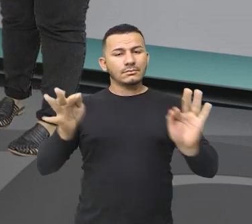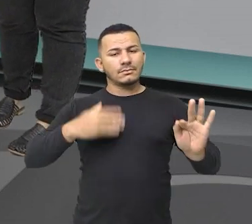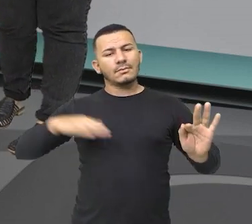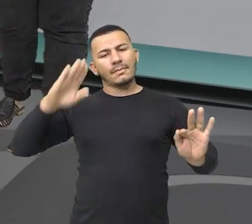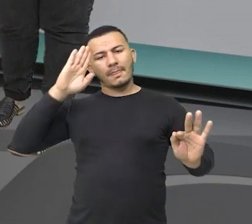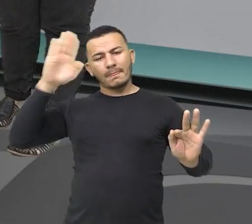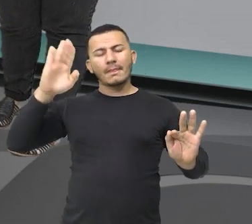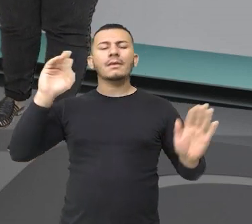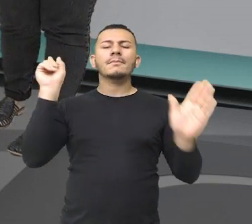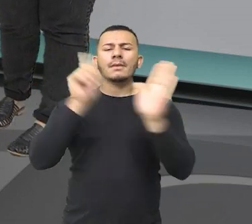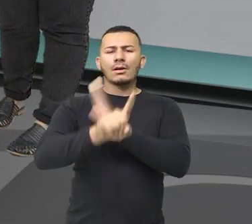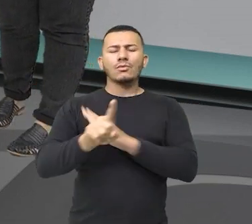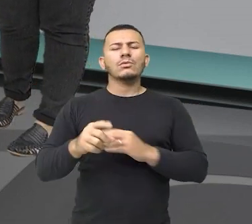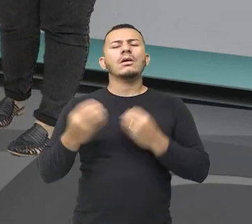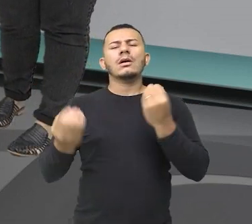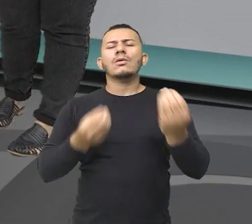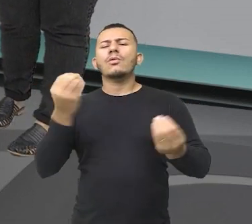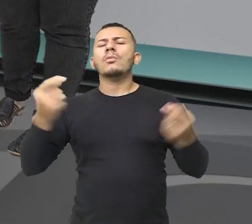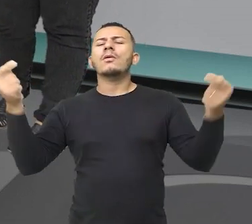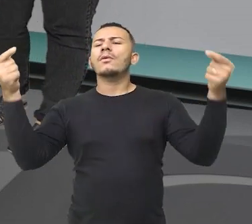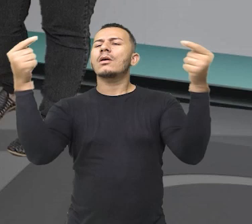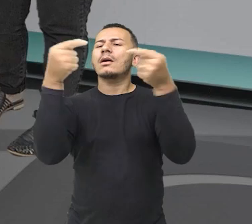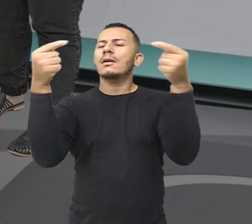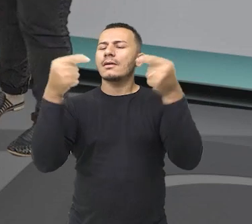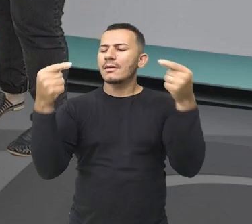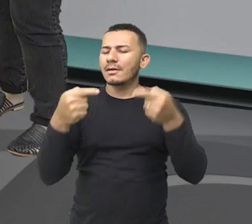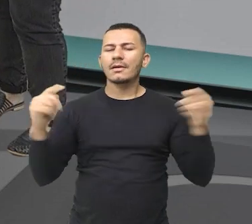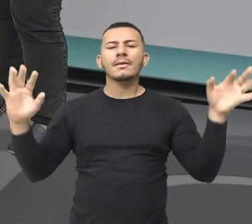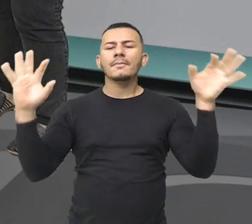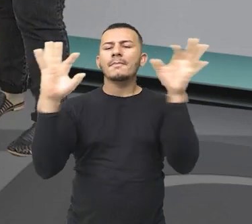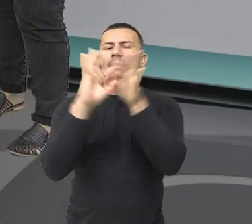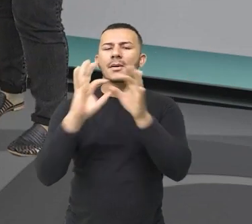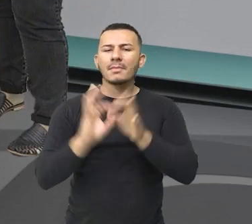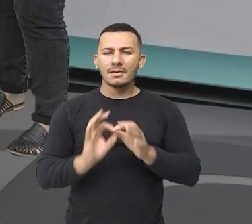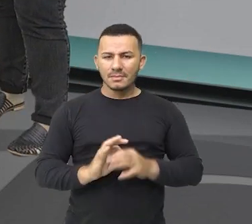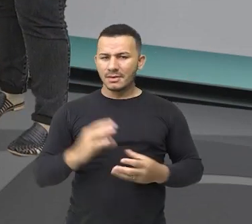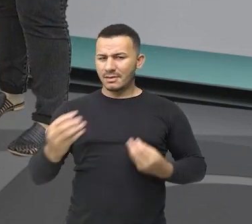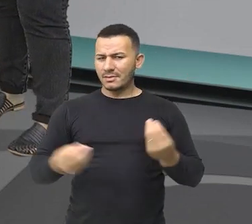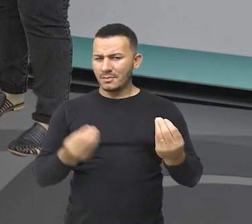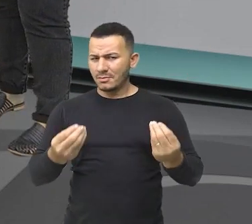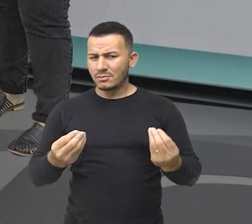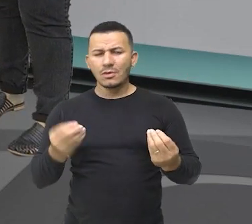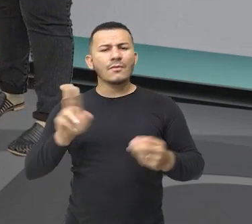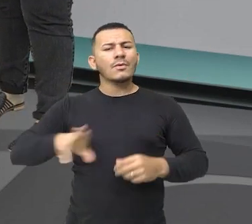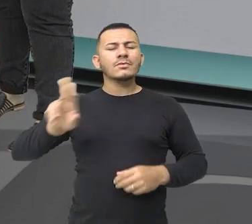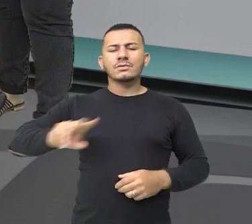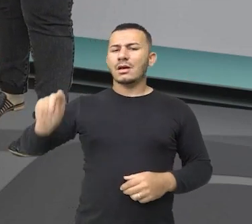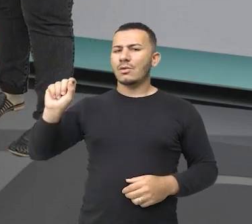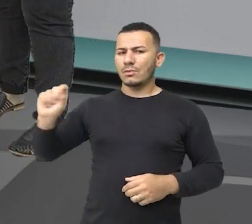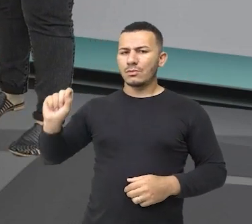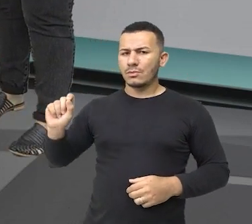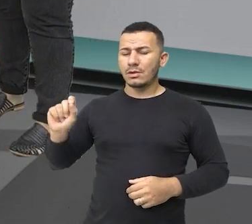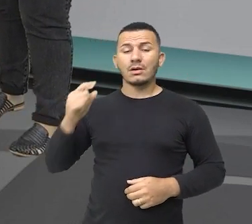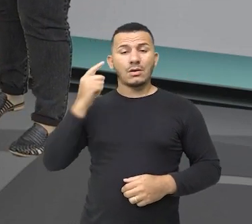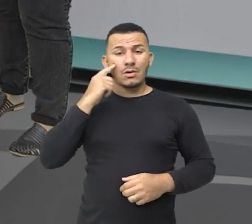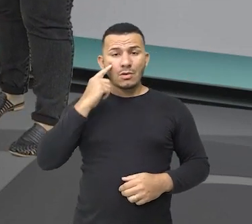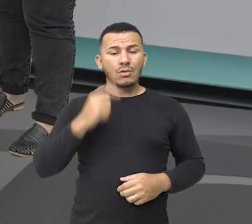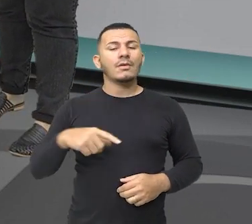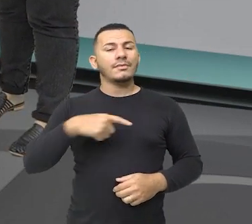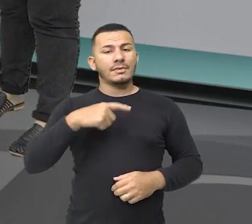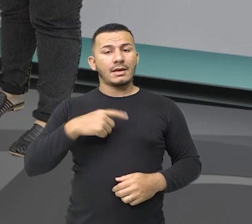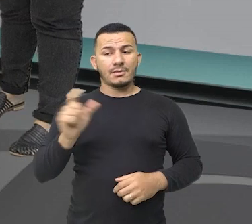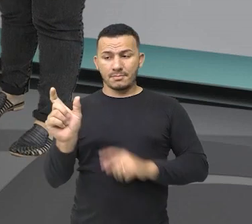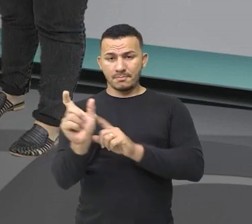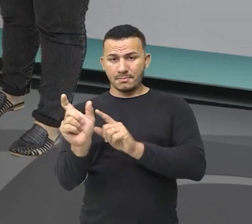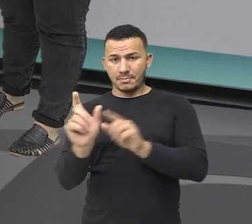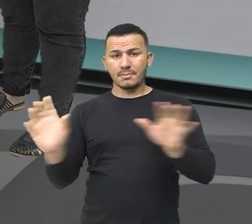eu liguei as ideias secundárias? Então, olhem só, a primeira ideia secundária veio com a seguinte conexão,